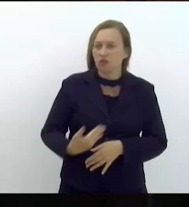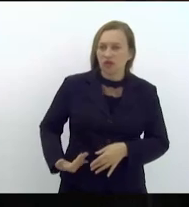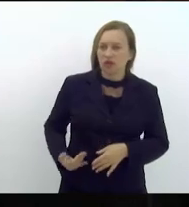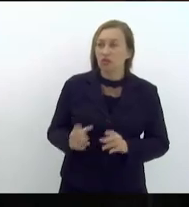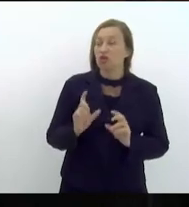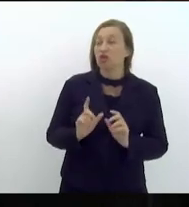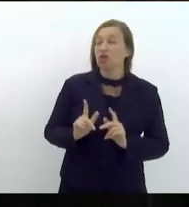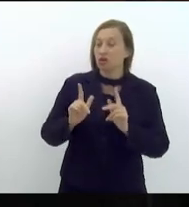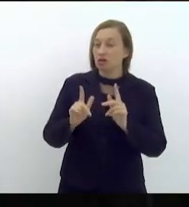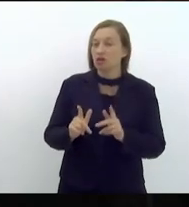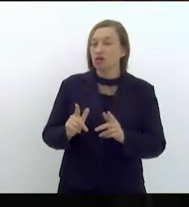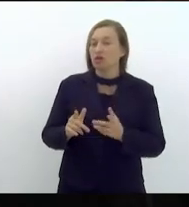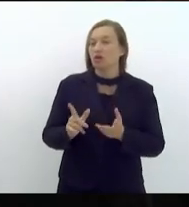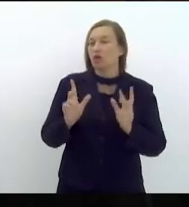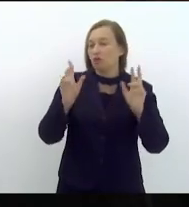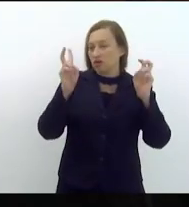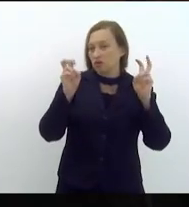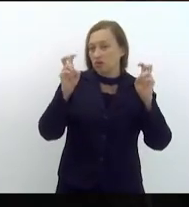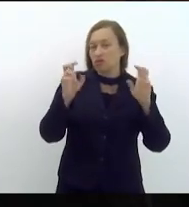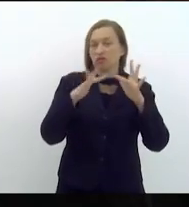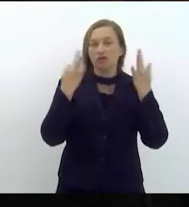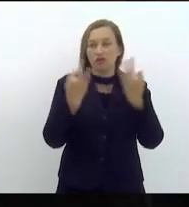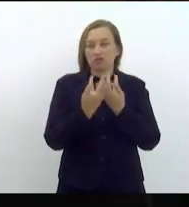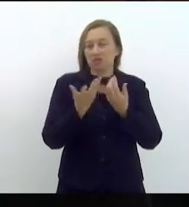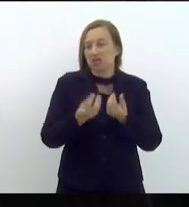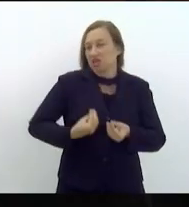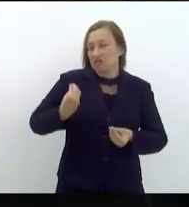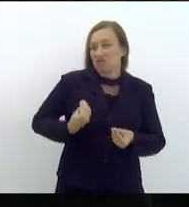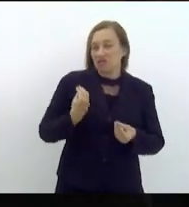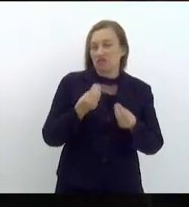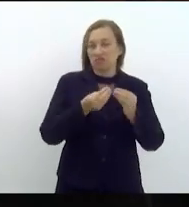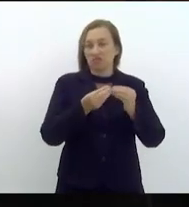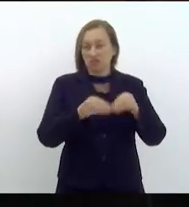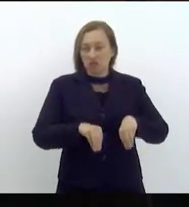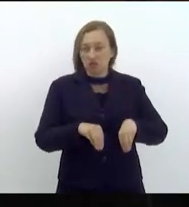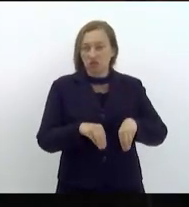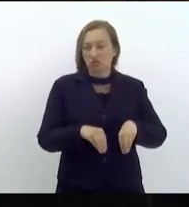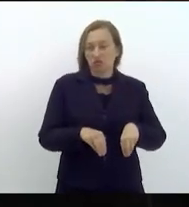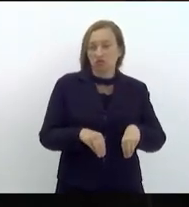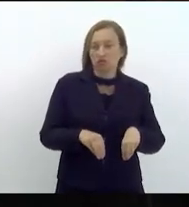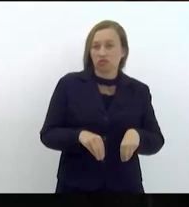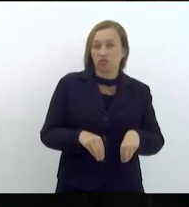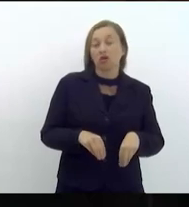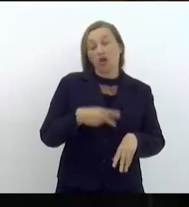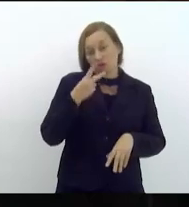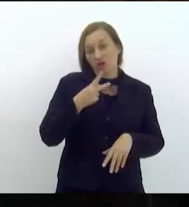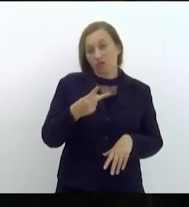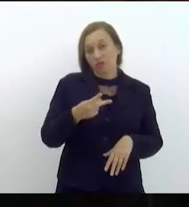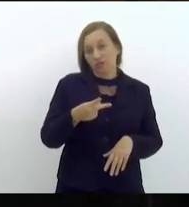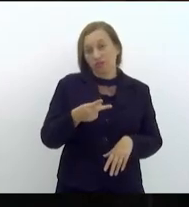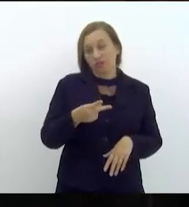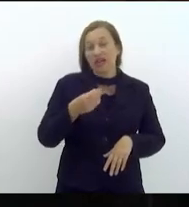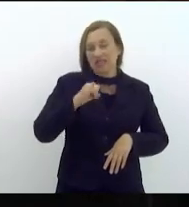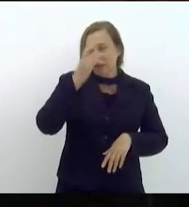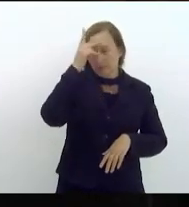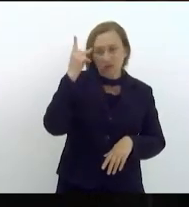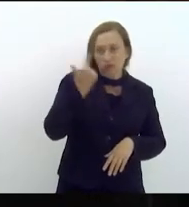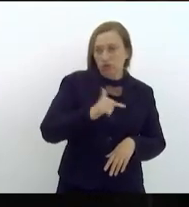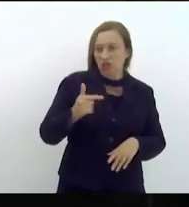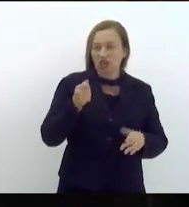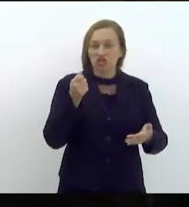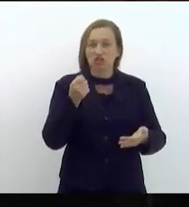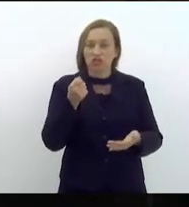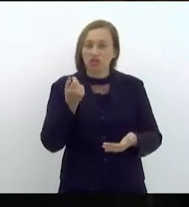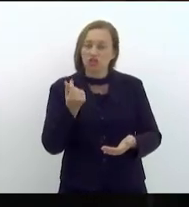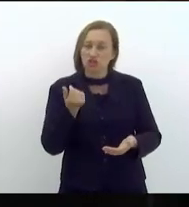a situação de uma família de tragédia uma família vítima de um desastre eu digo se a pessoa não tem dinheiro para pagar